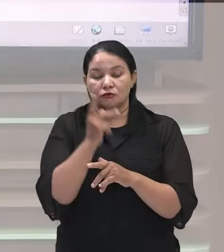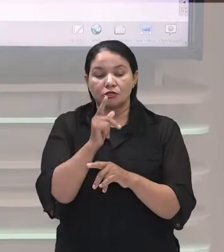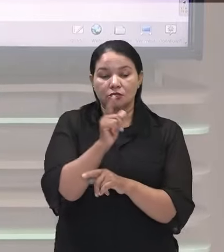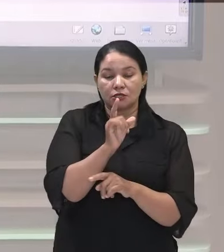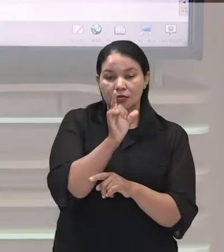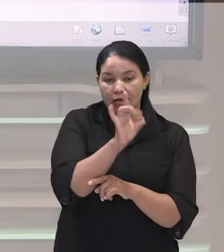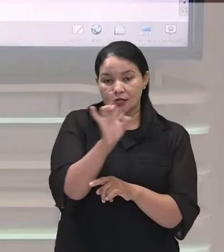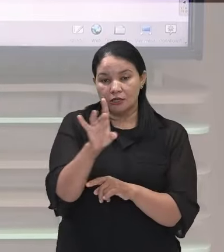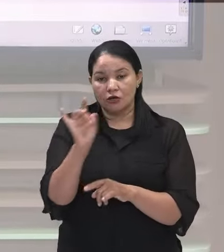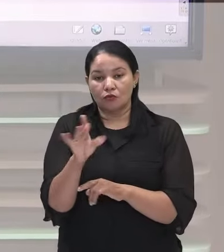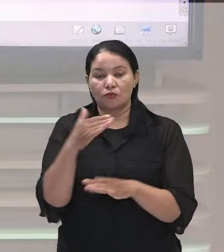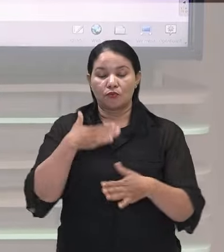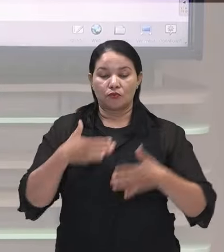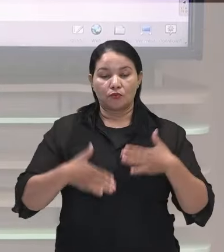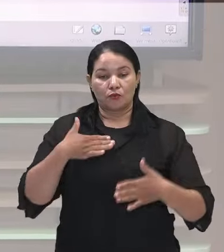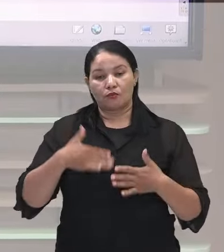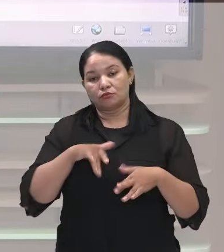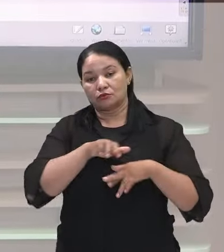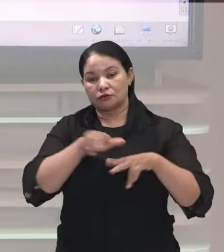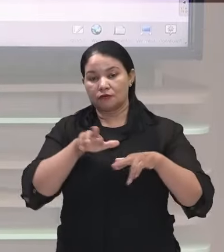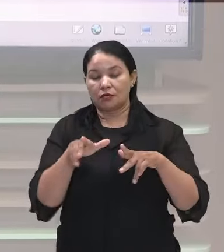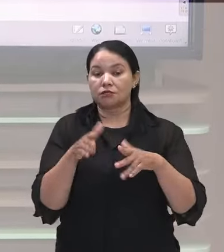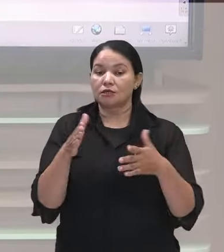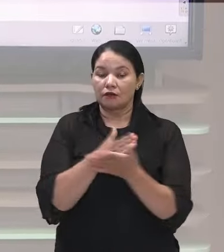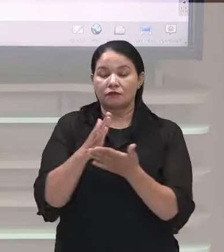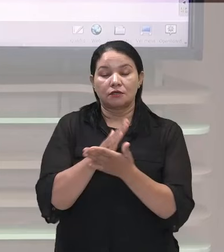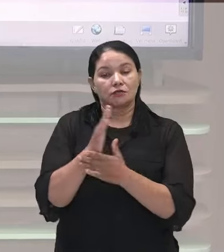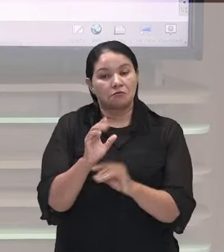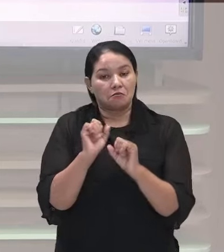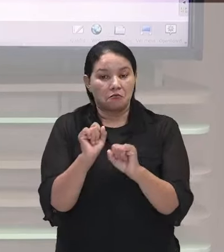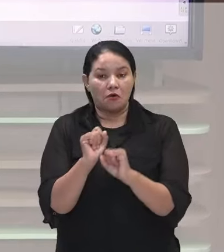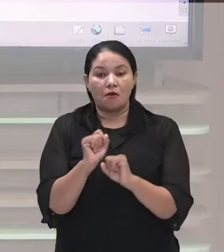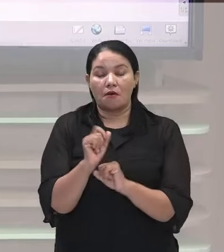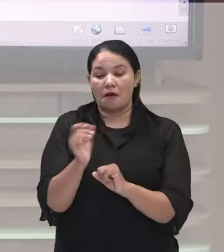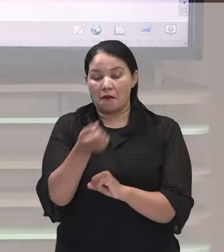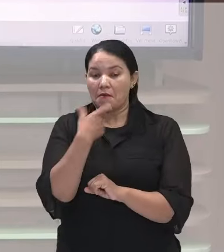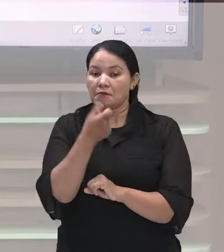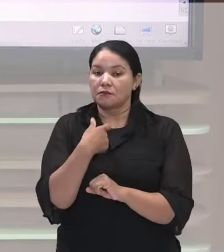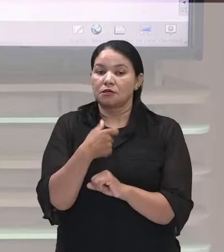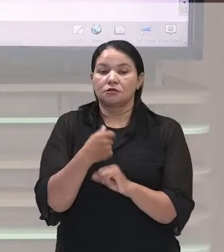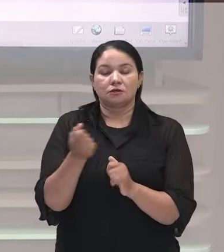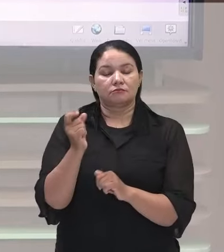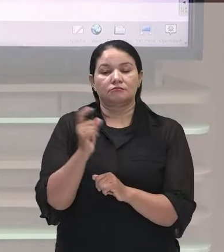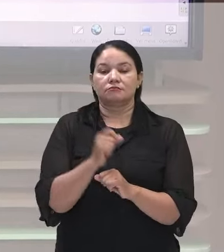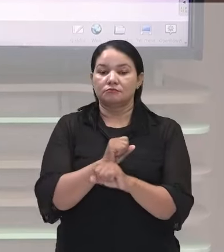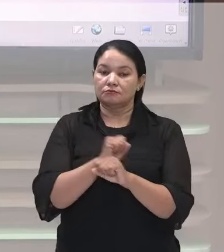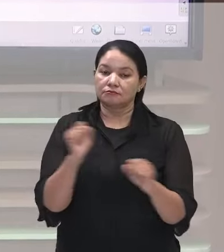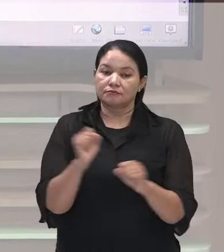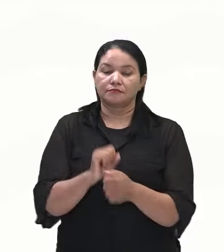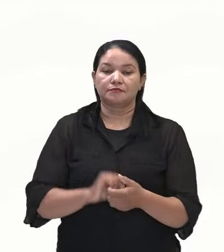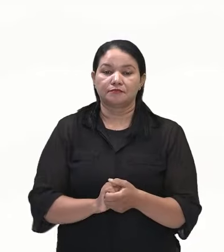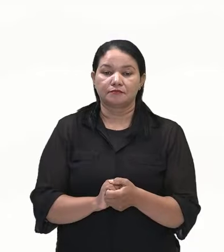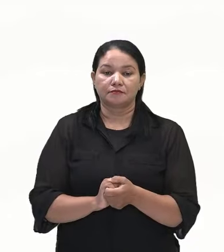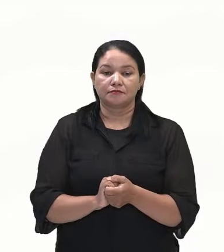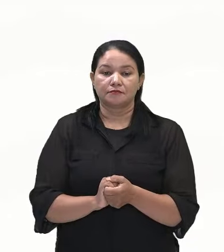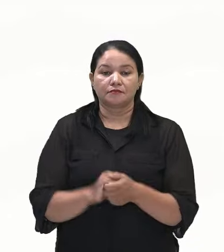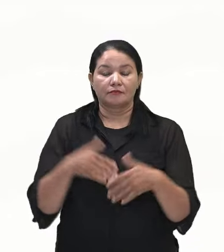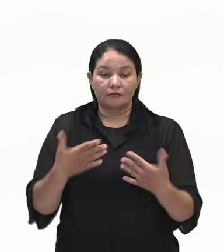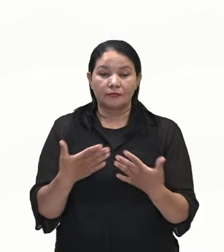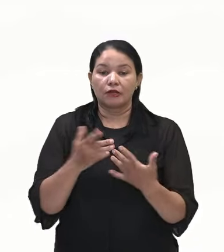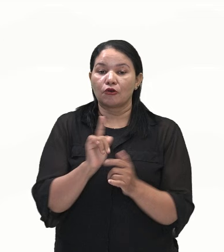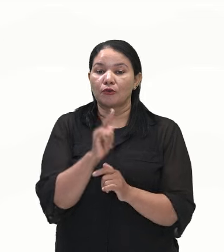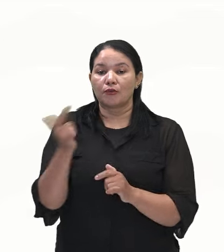busca as pessoas acabam cometendo erros de tomar remédios, por exemplo, tá certo? Continuando agora falando sobre sustentabilidade, que diz